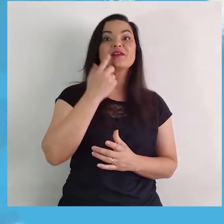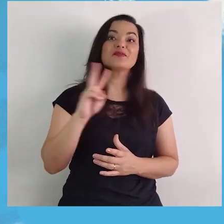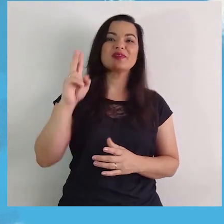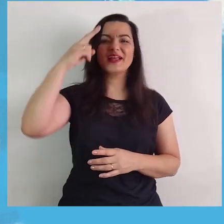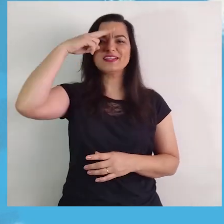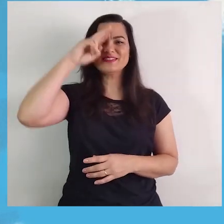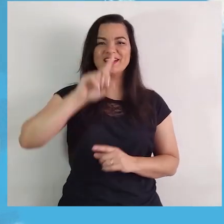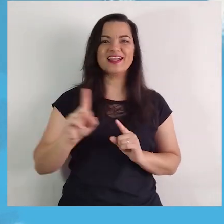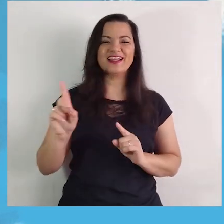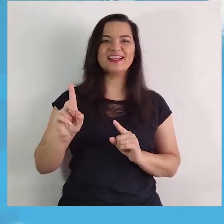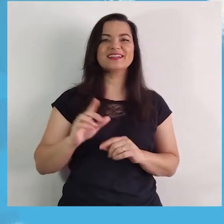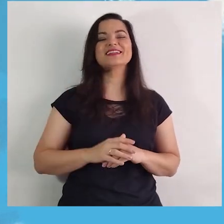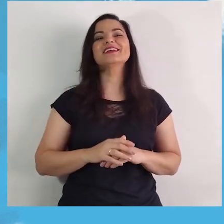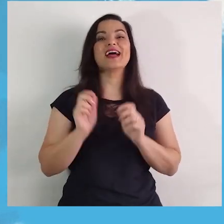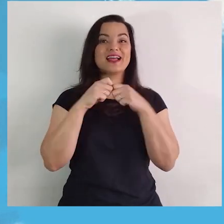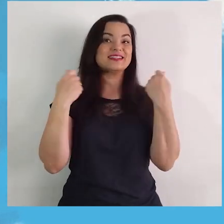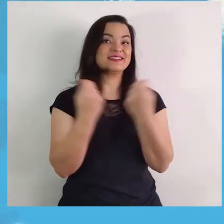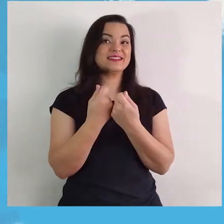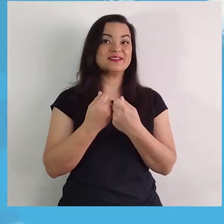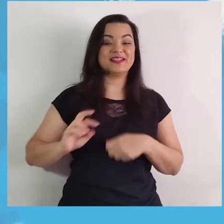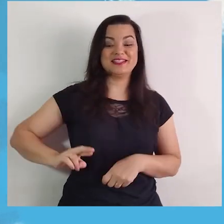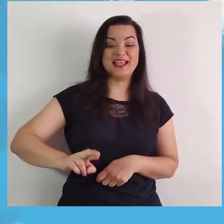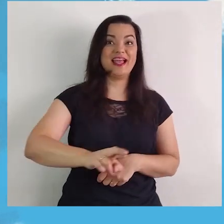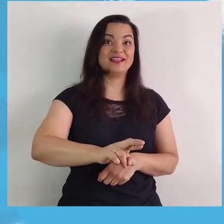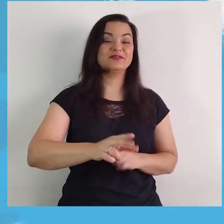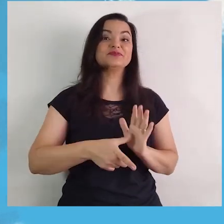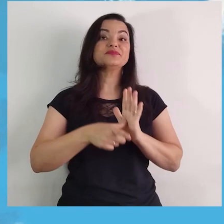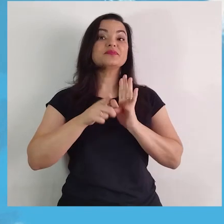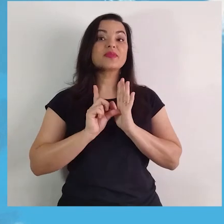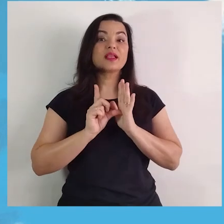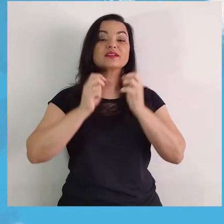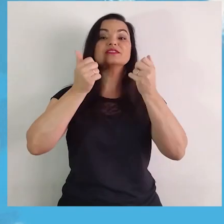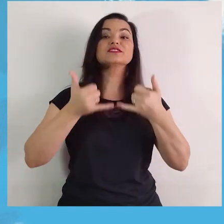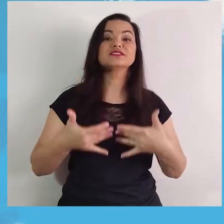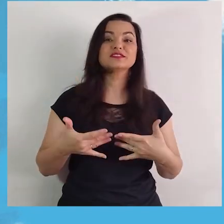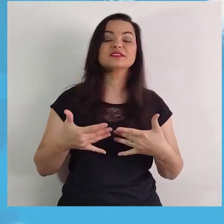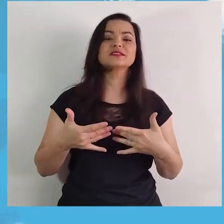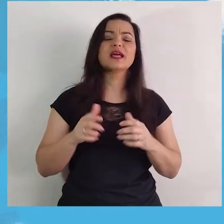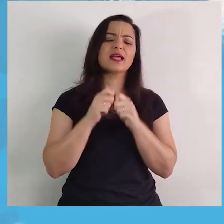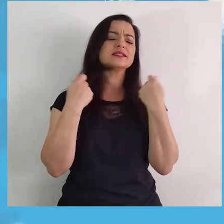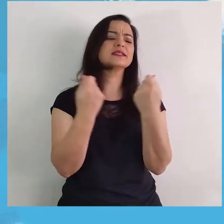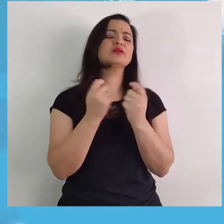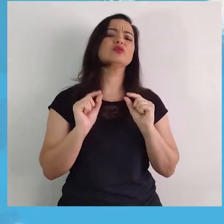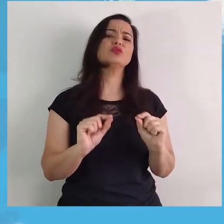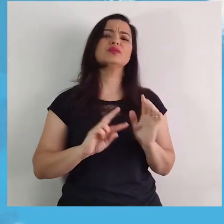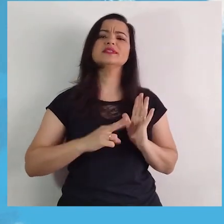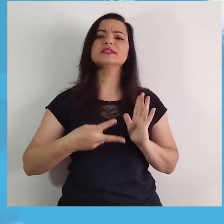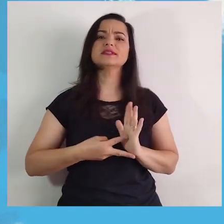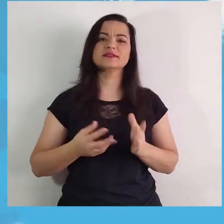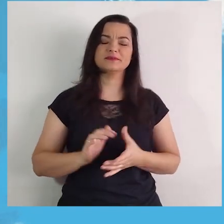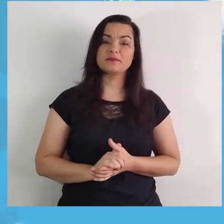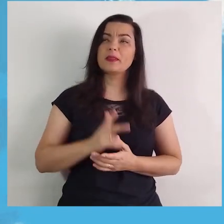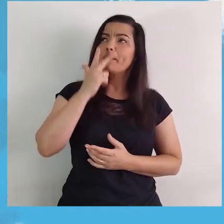que se chama A Assembleia dos Ratos. Antes, eu vou explicar para vocês o que é a Assembleia. A